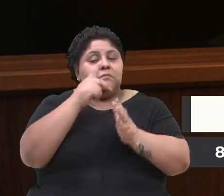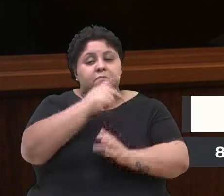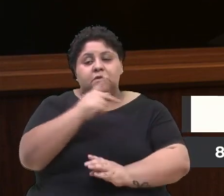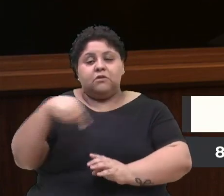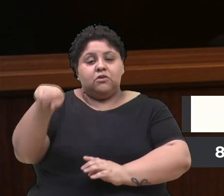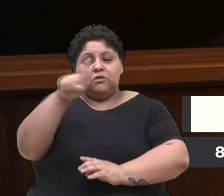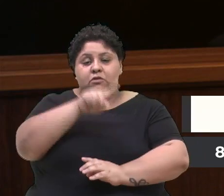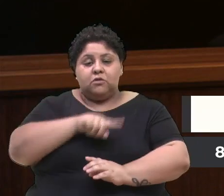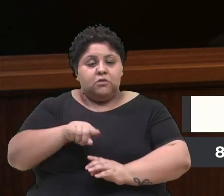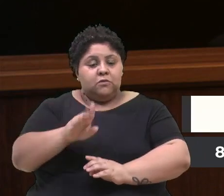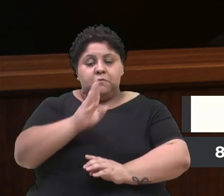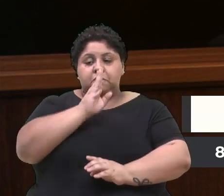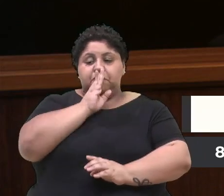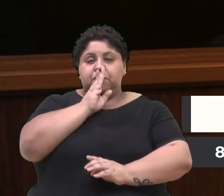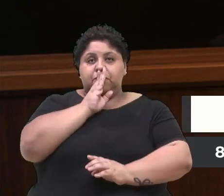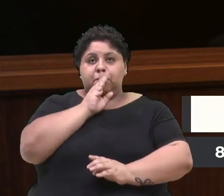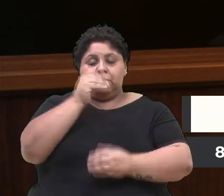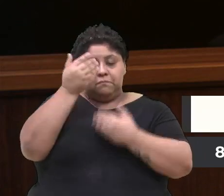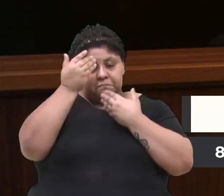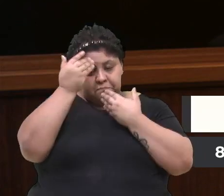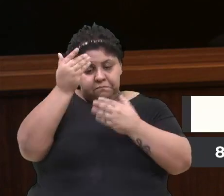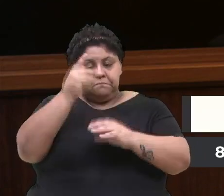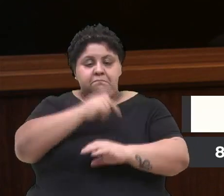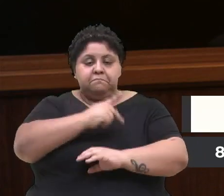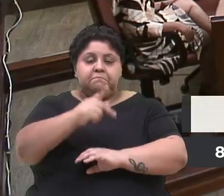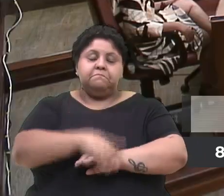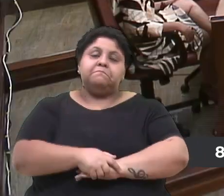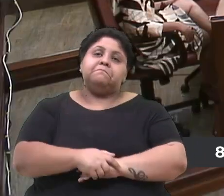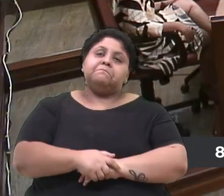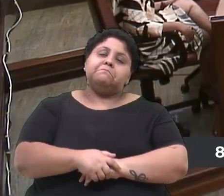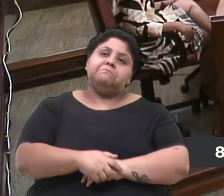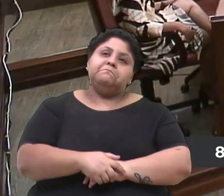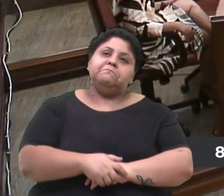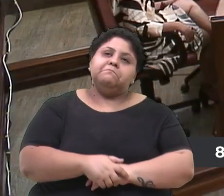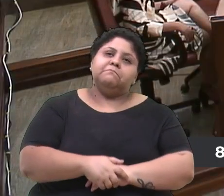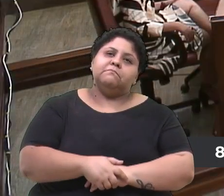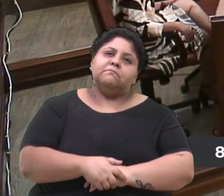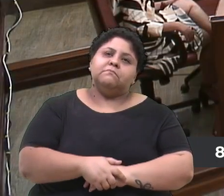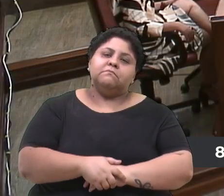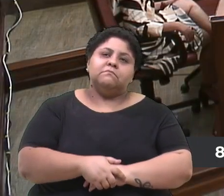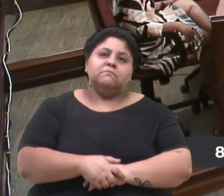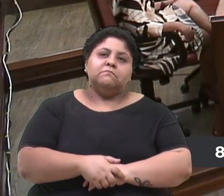oporemos. Muito obrigada, senhor presidente. Obrigado, Lucas Carinhato.